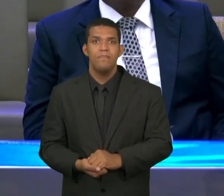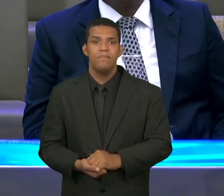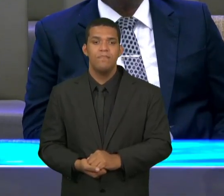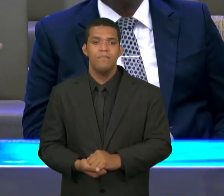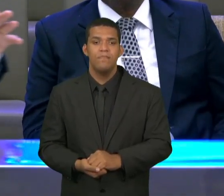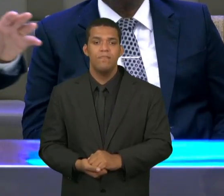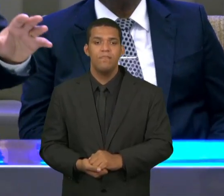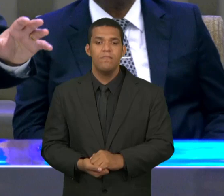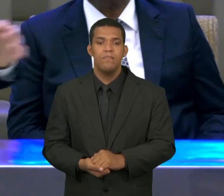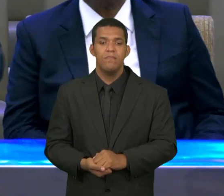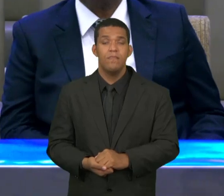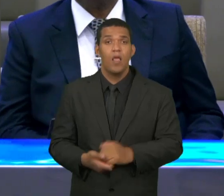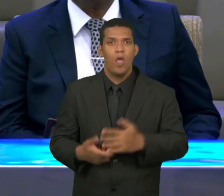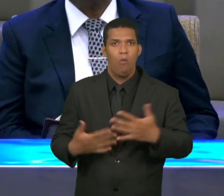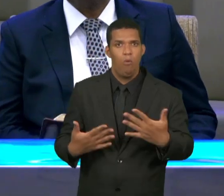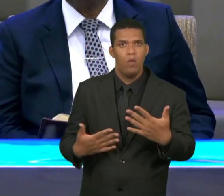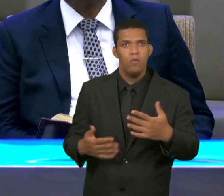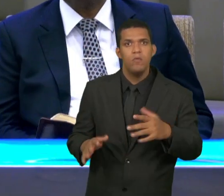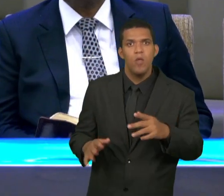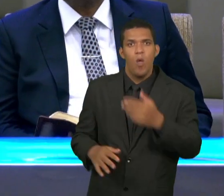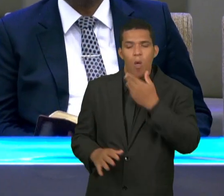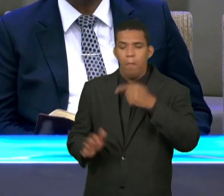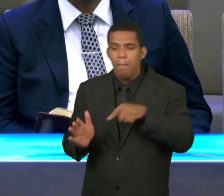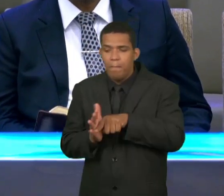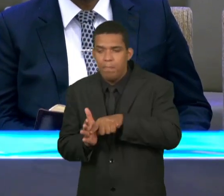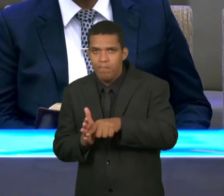Quando fizeram a autópsia nele,